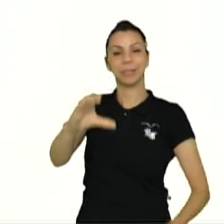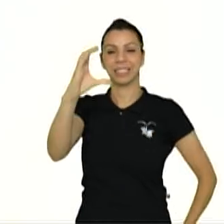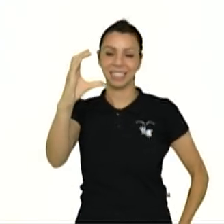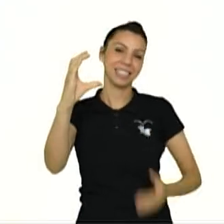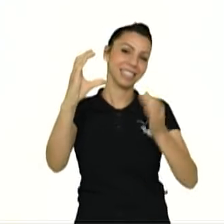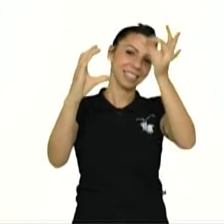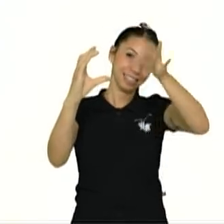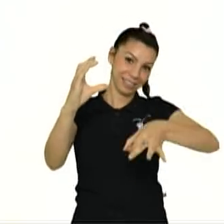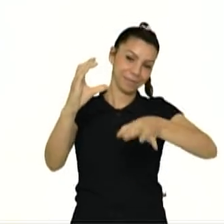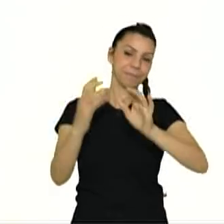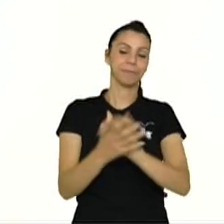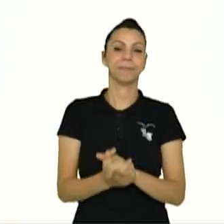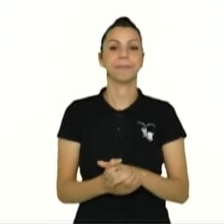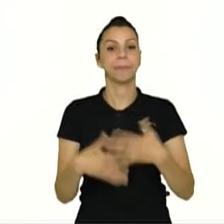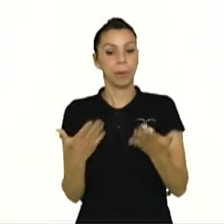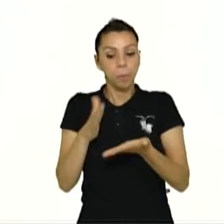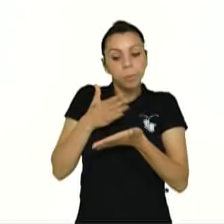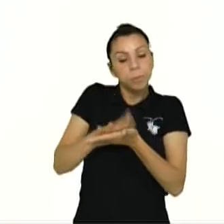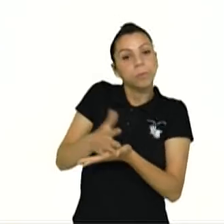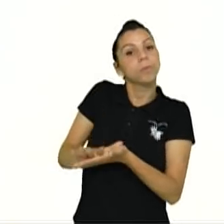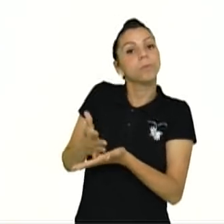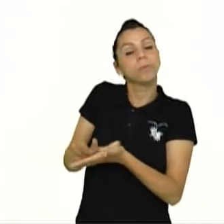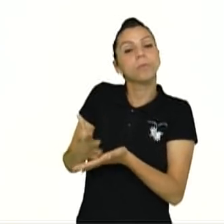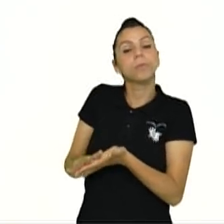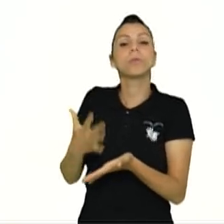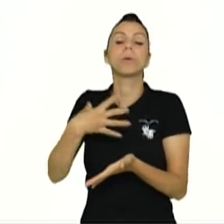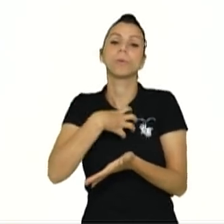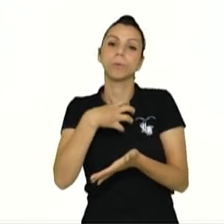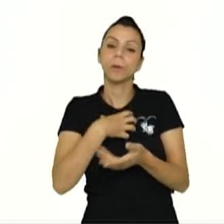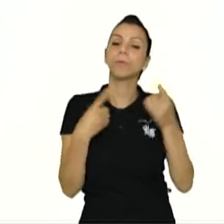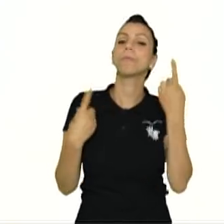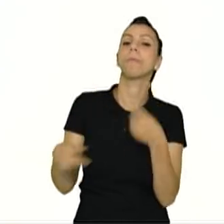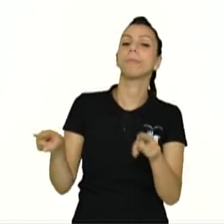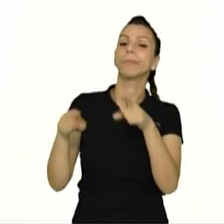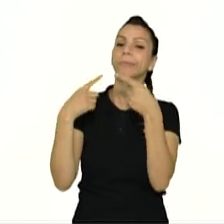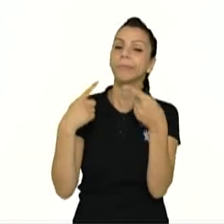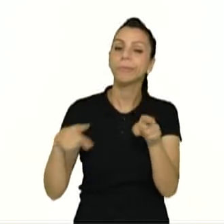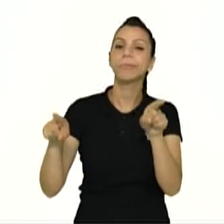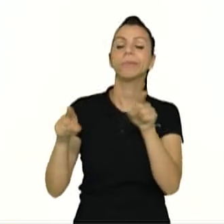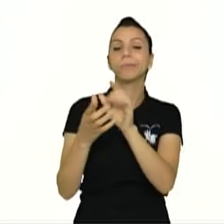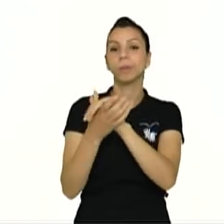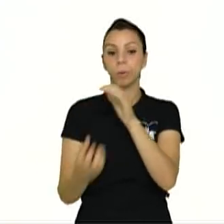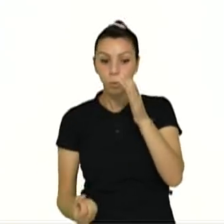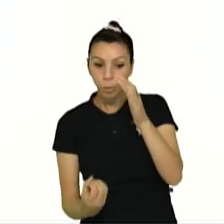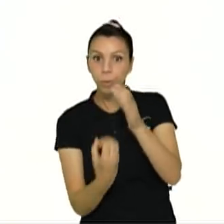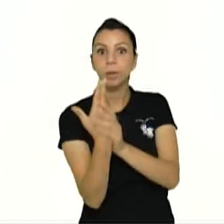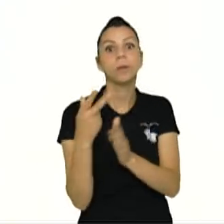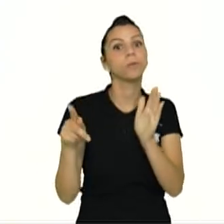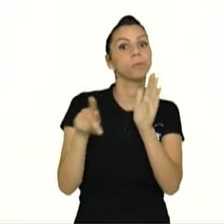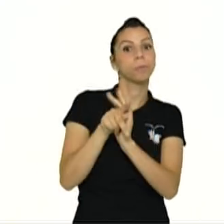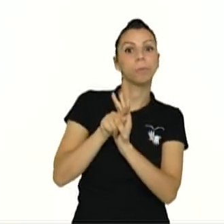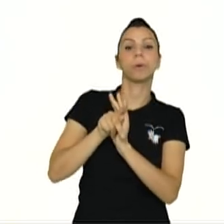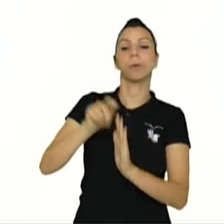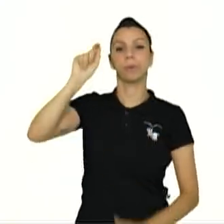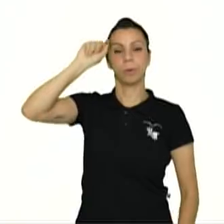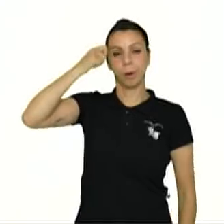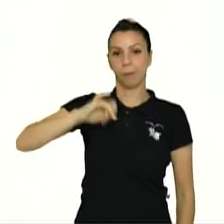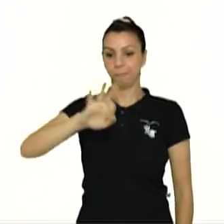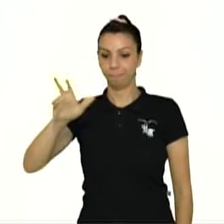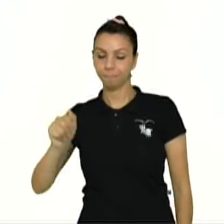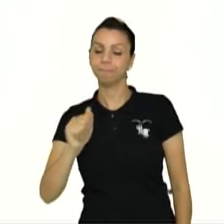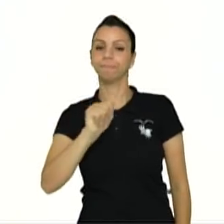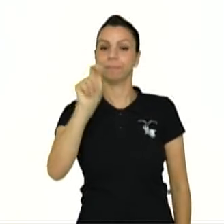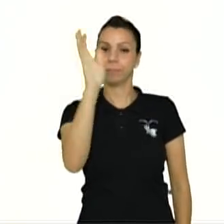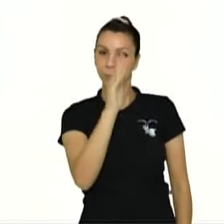tá? Então, samba, um estilo musical de origem afro-brasileira e uma manifestação